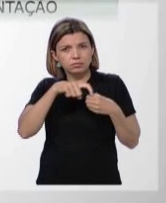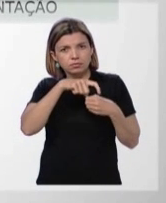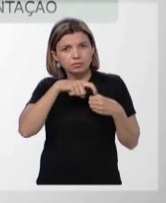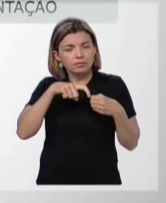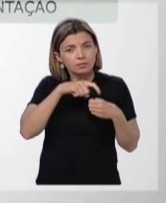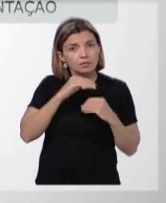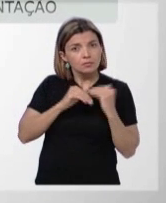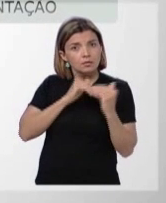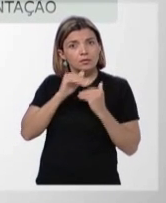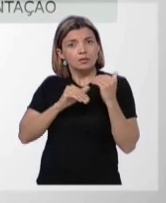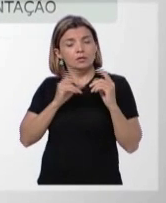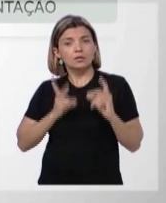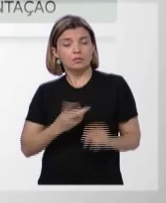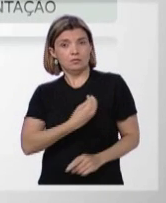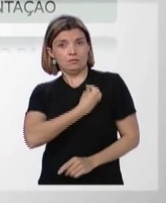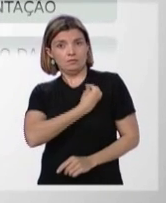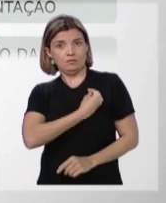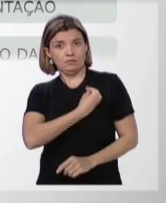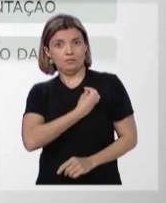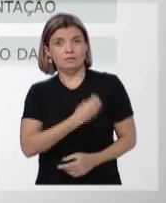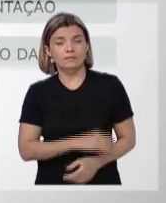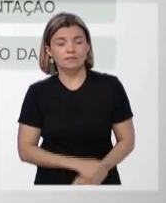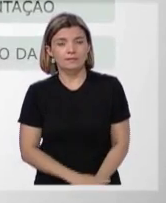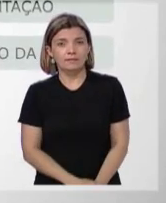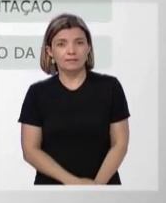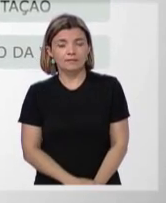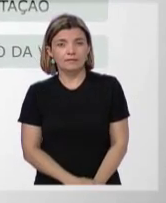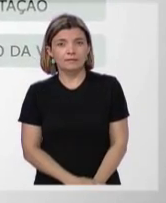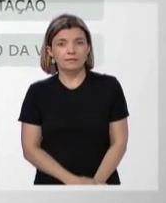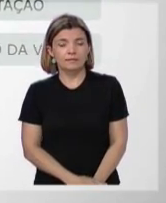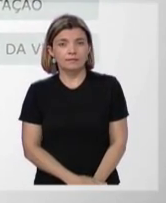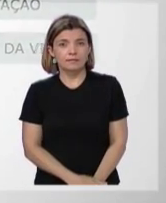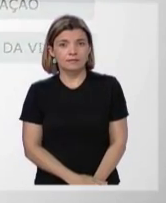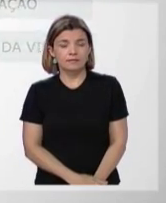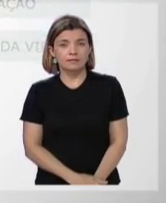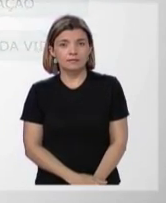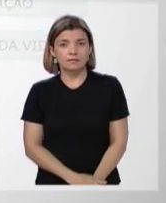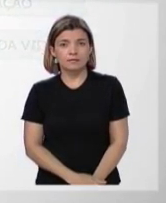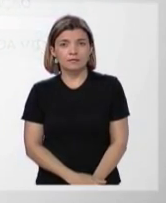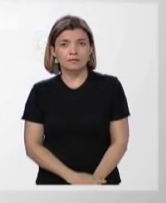desempenhem funções específicas e se mantenham vivas.